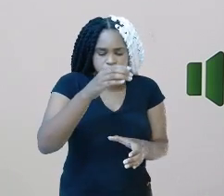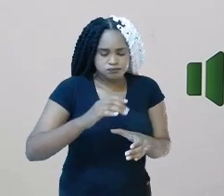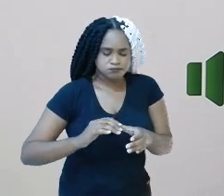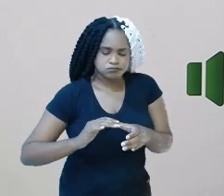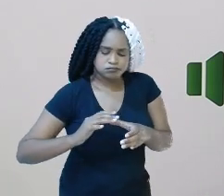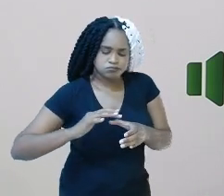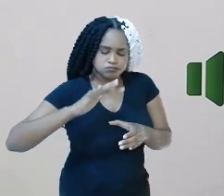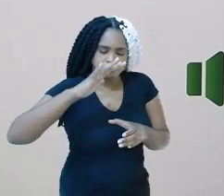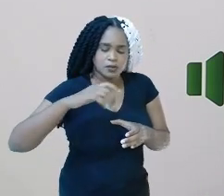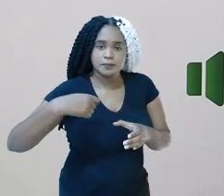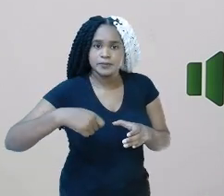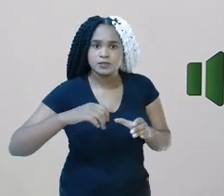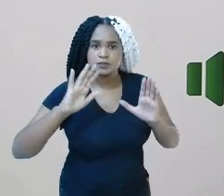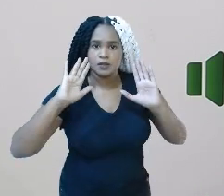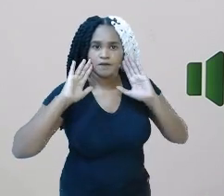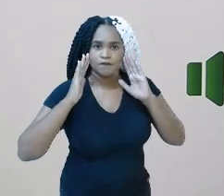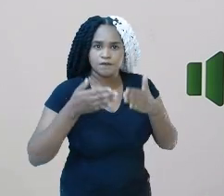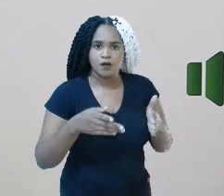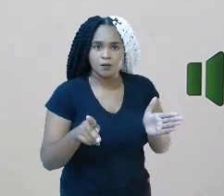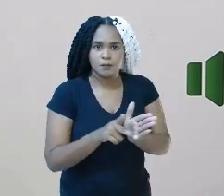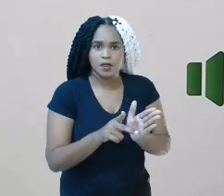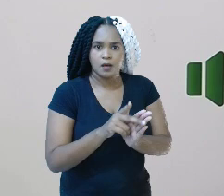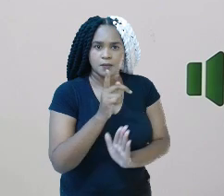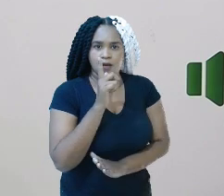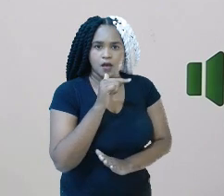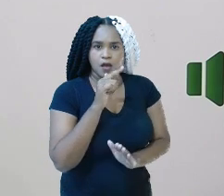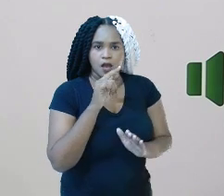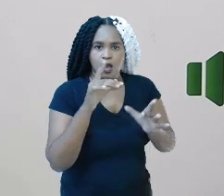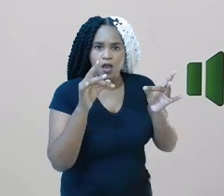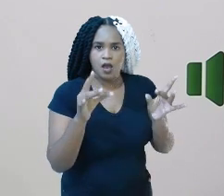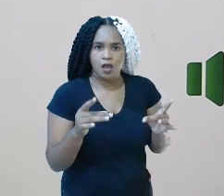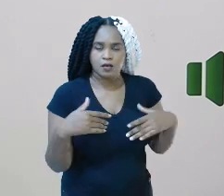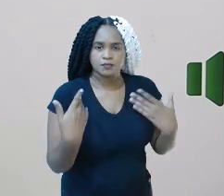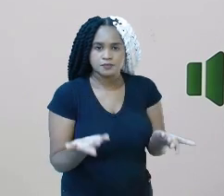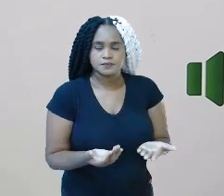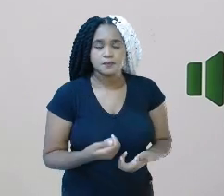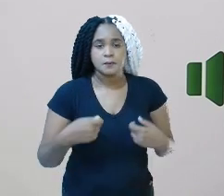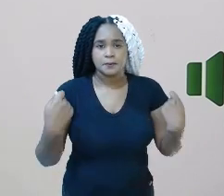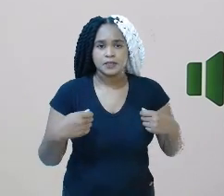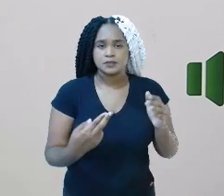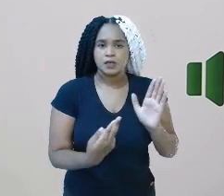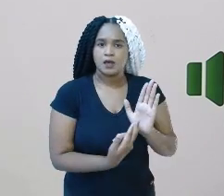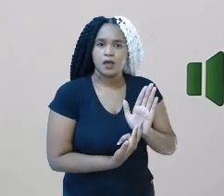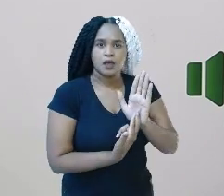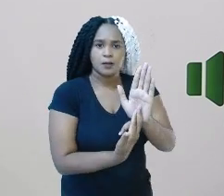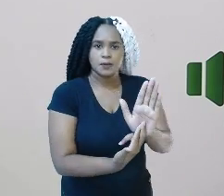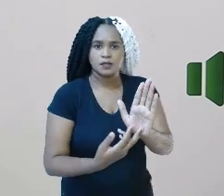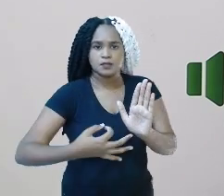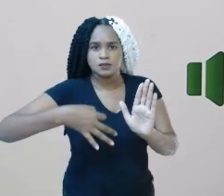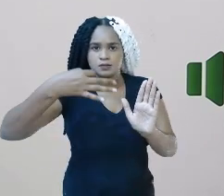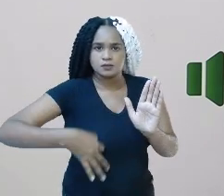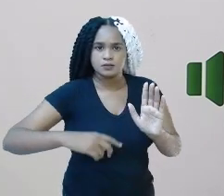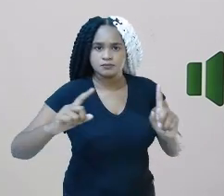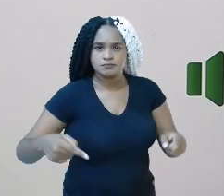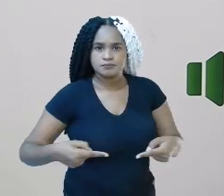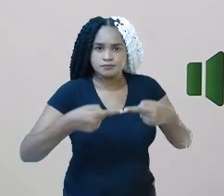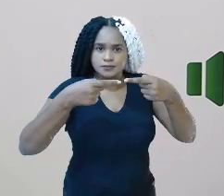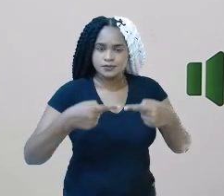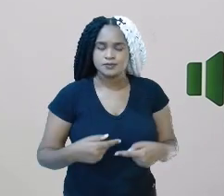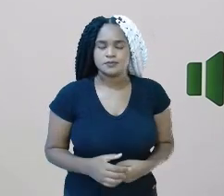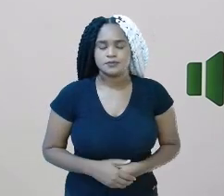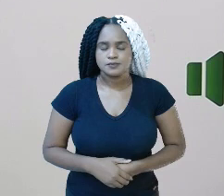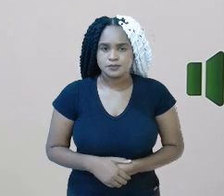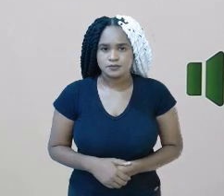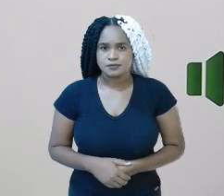de medida específica. Isso mesmo, preciso da representação dessa medida. E para isso,